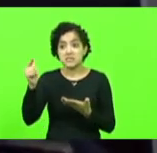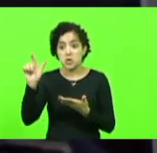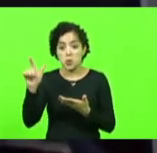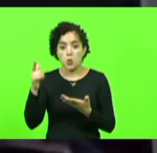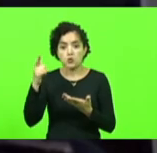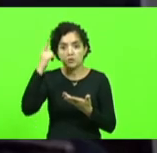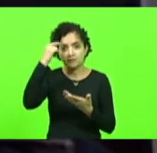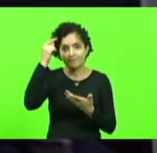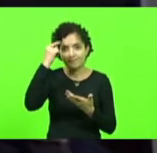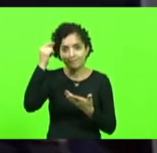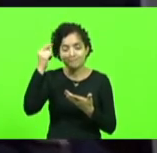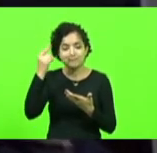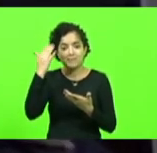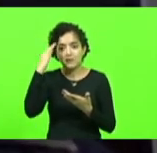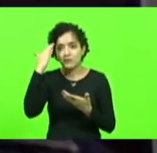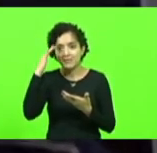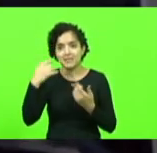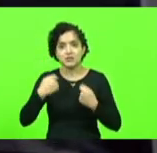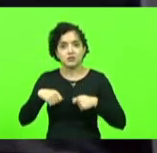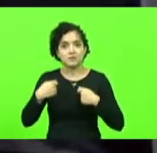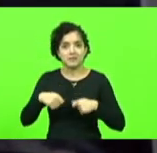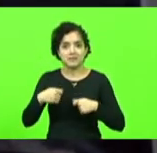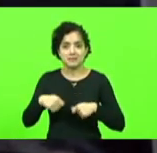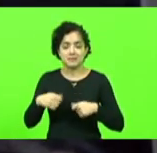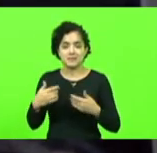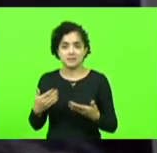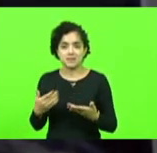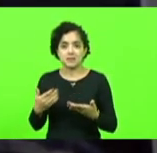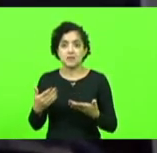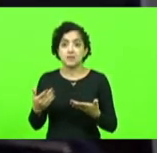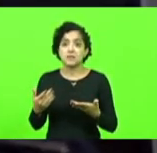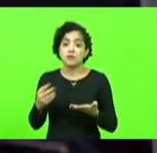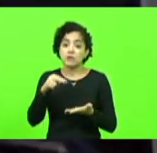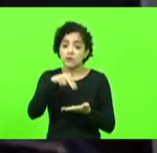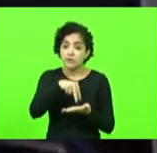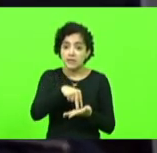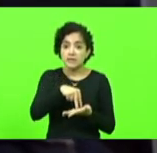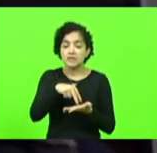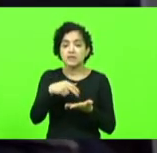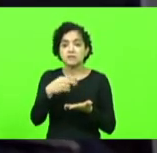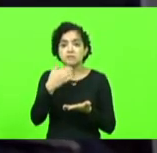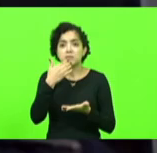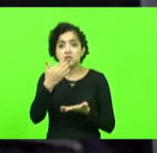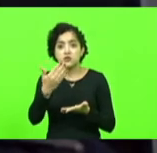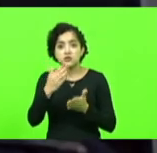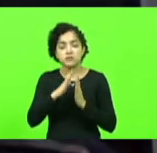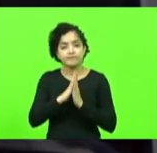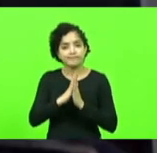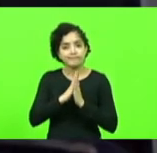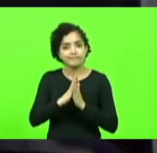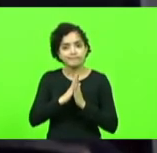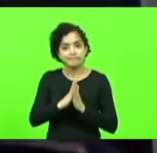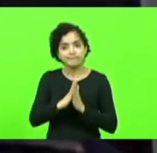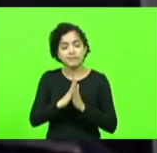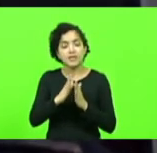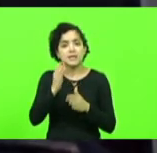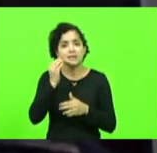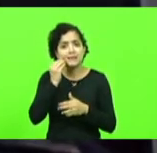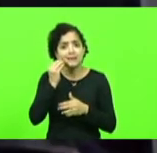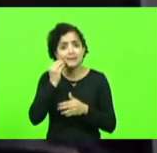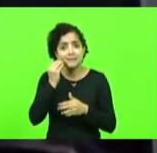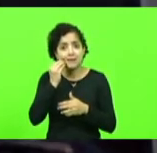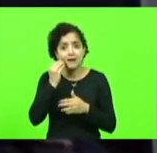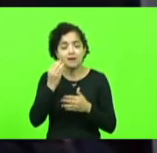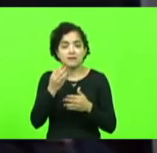essa necessidade. Então, eu também venho aqui até fazendo um apelo a vocês, para também tentar nos ajudar